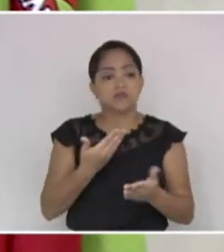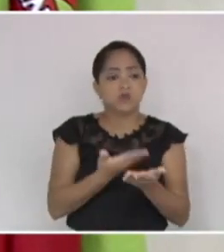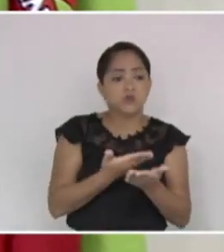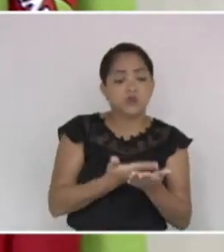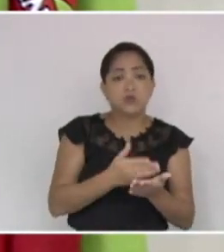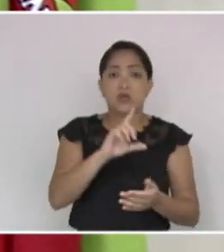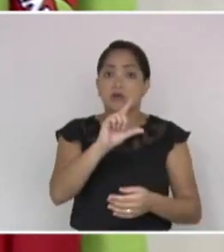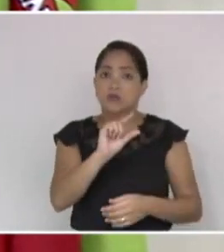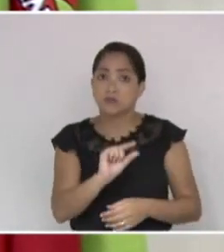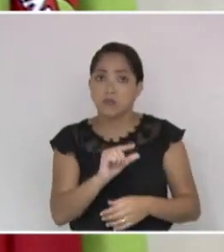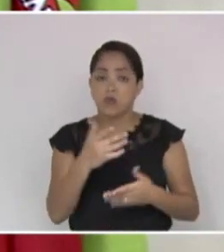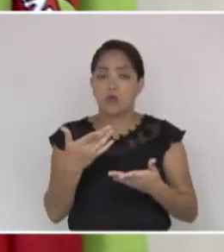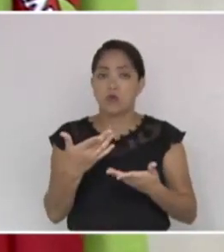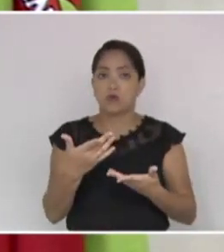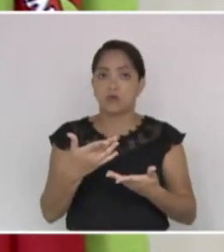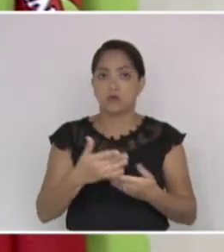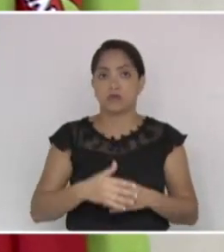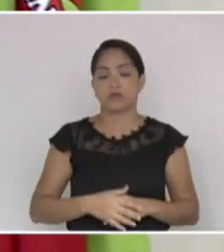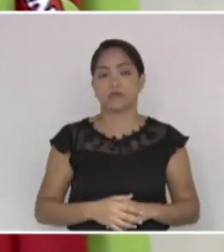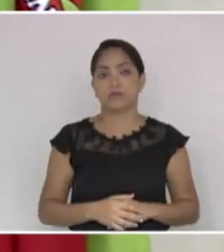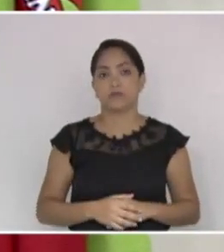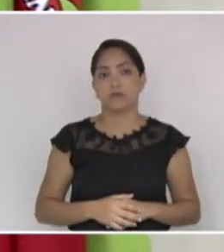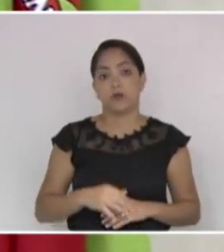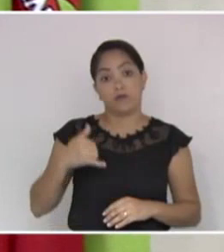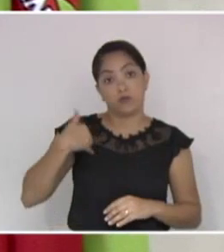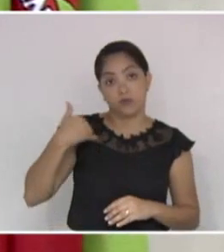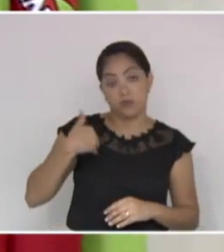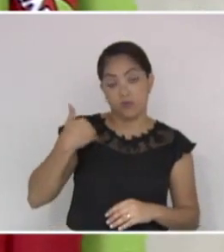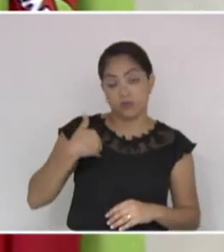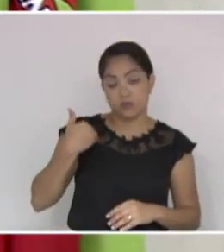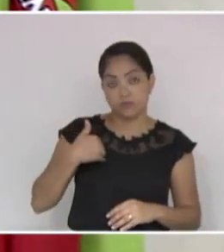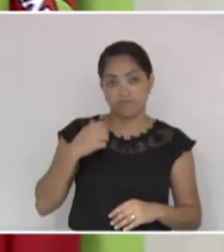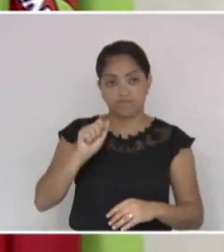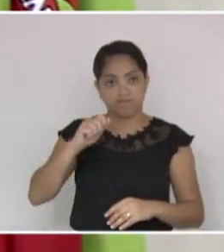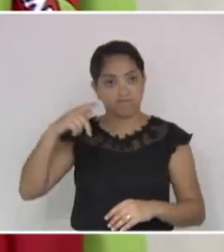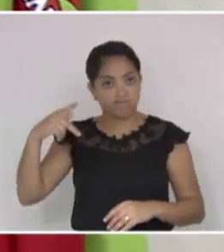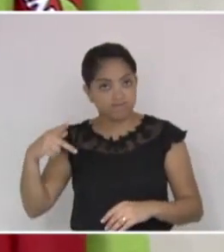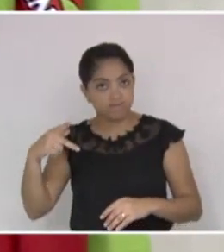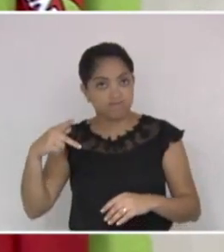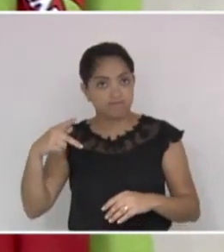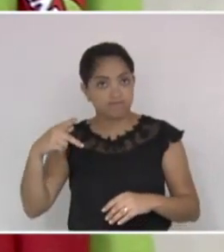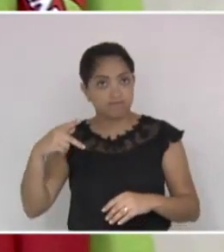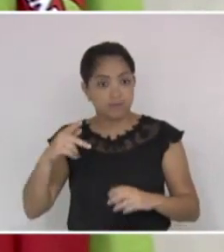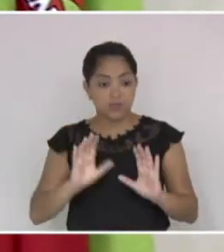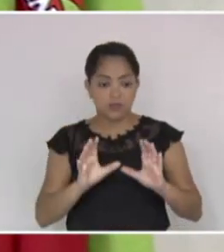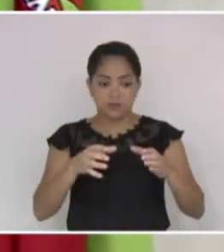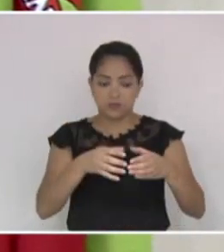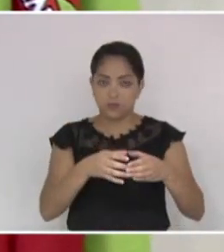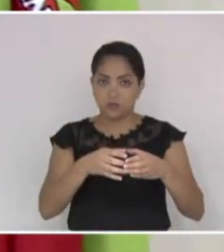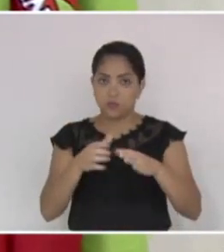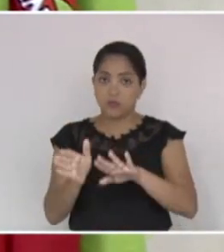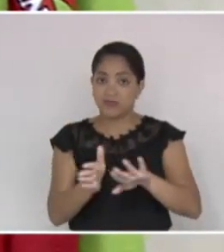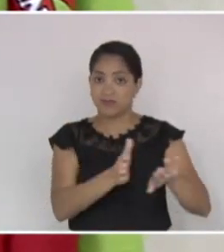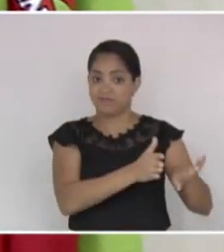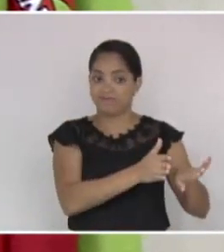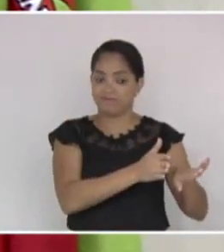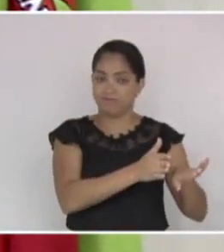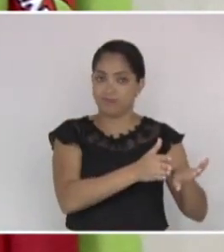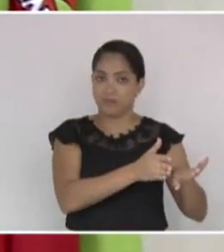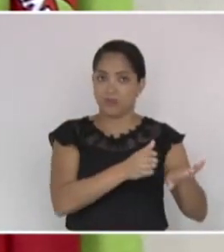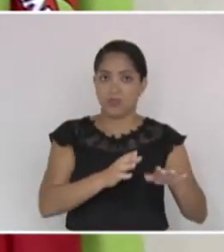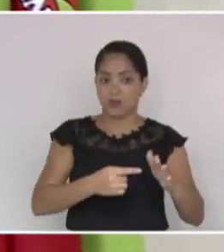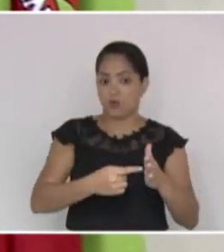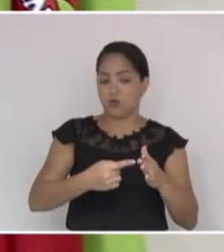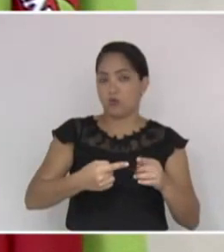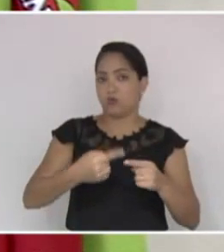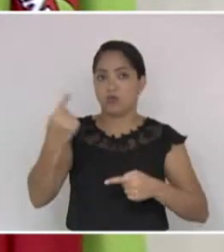maioria dos que vão se aposentar por idade. Esse grupo fatalmente será expulso do sistema. Além